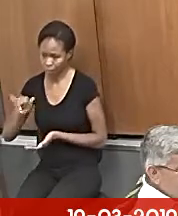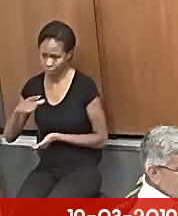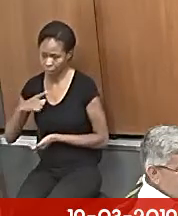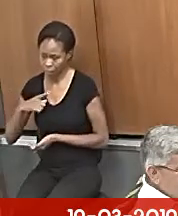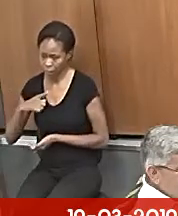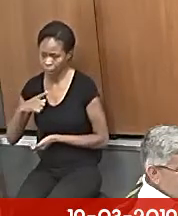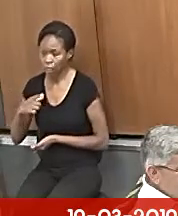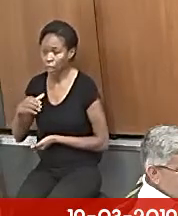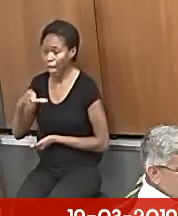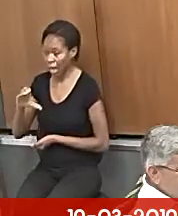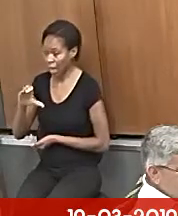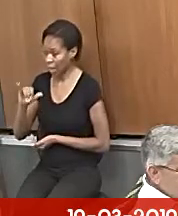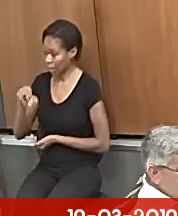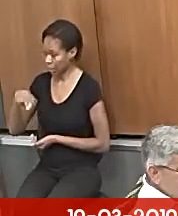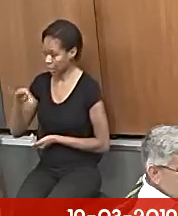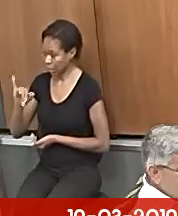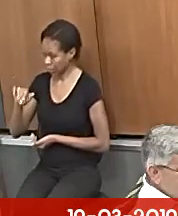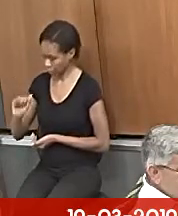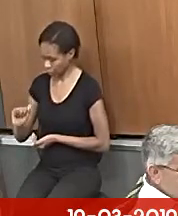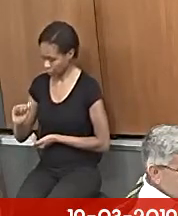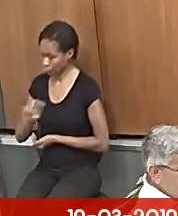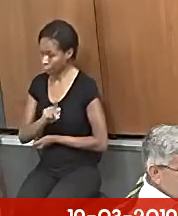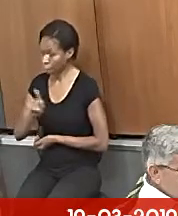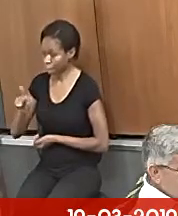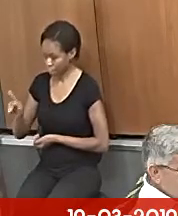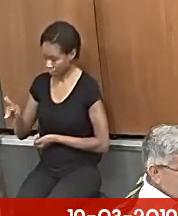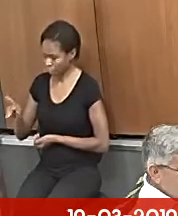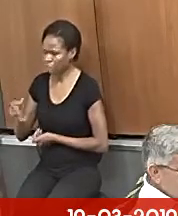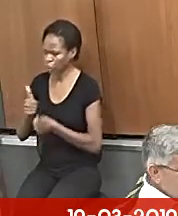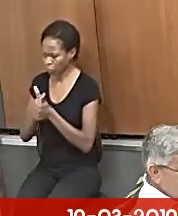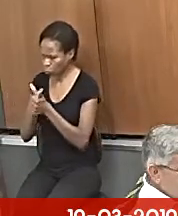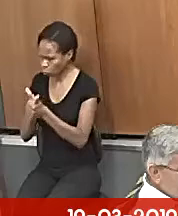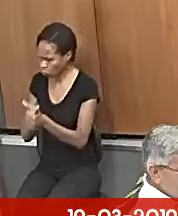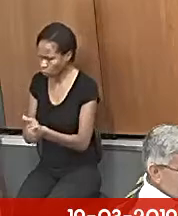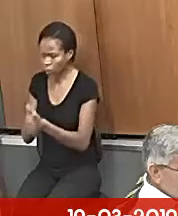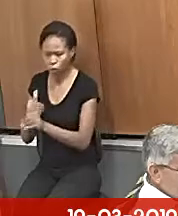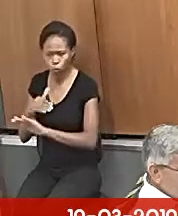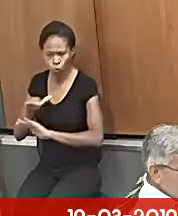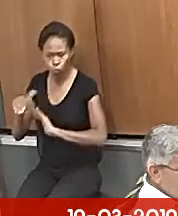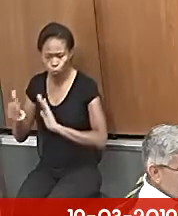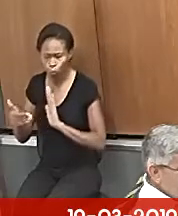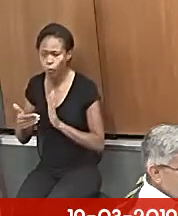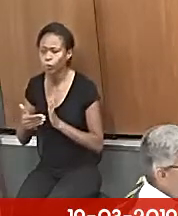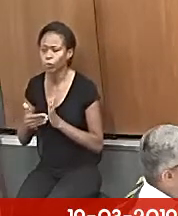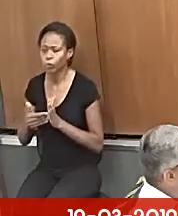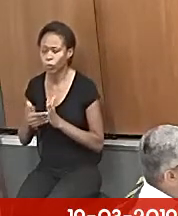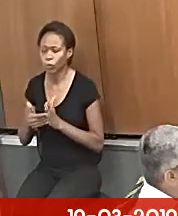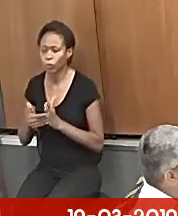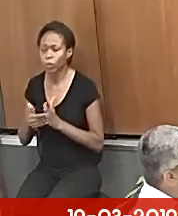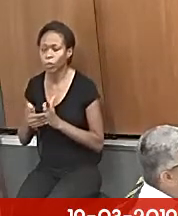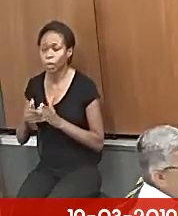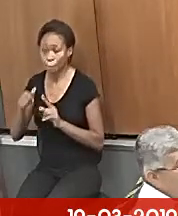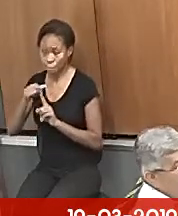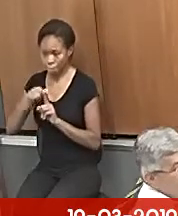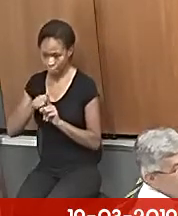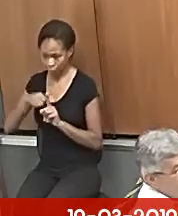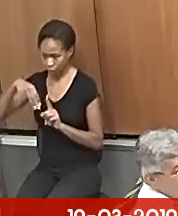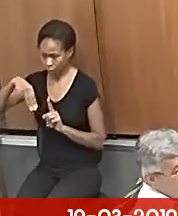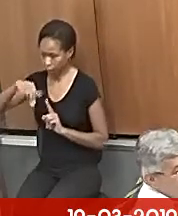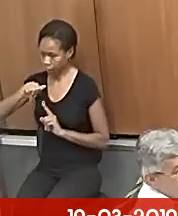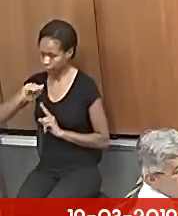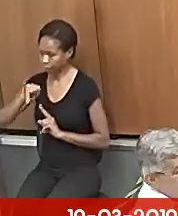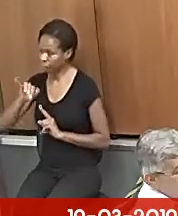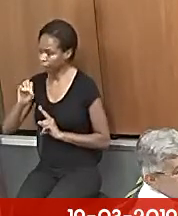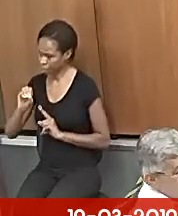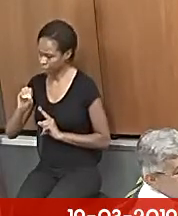é assistente do infelizmente lá acompanhando tudo nessas botnet vai ser em maio ainda é isso aí nós